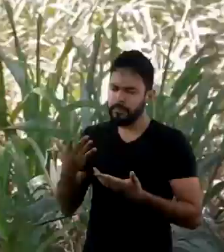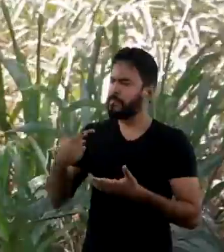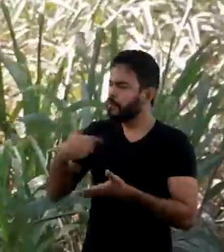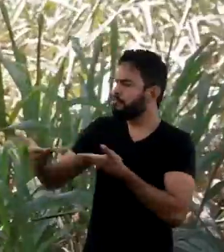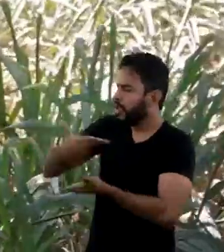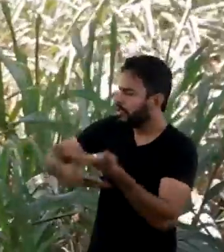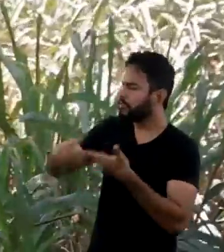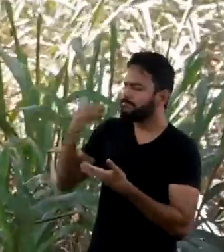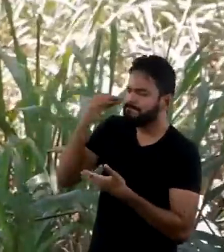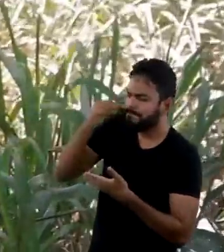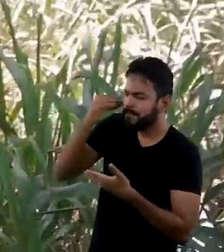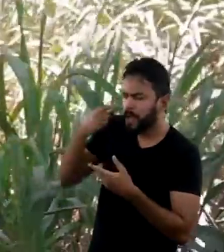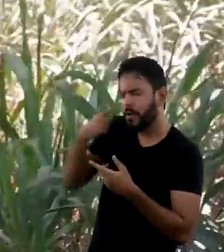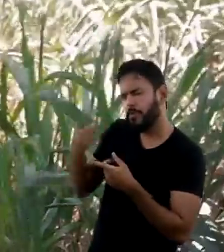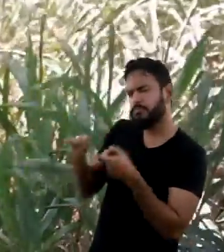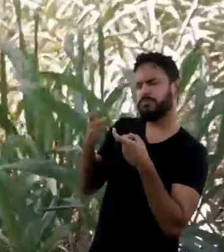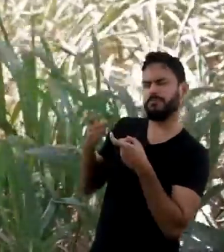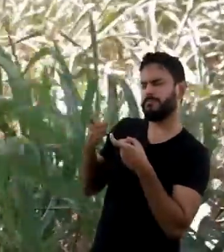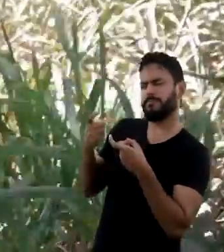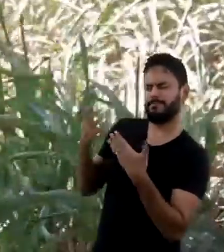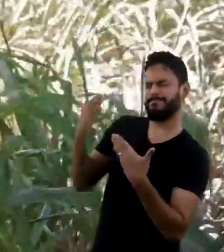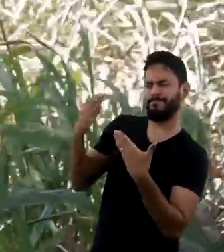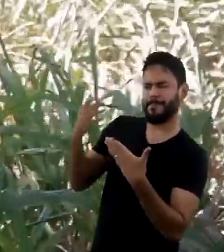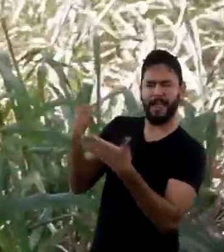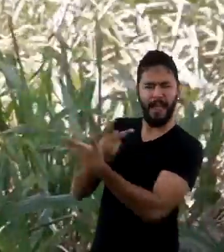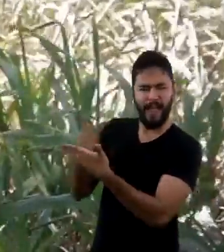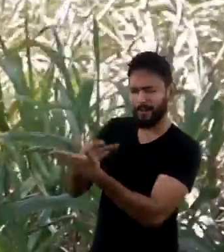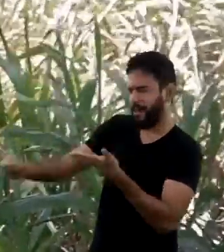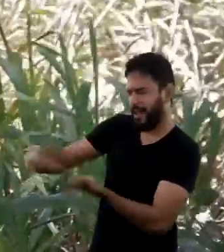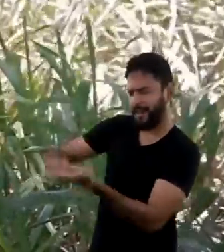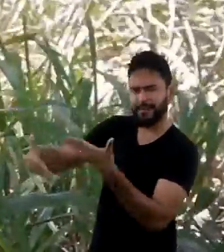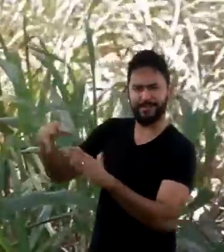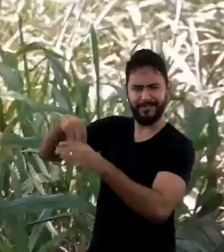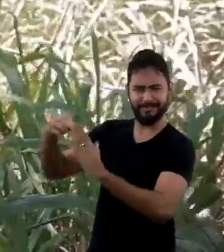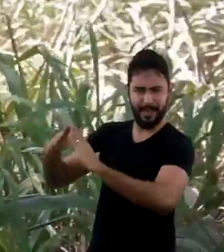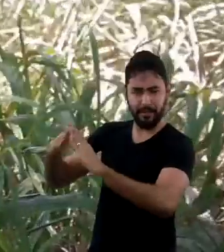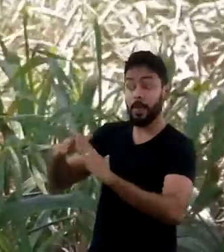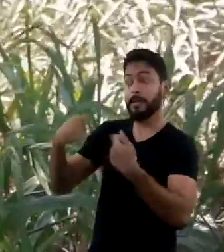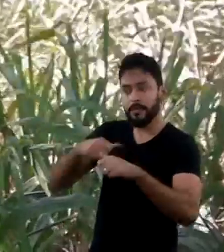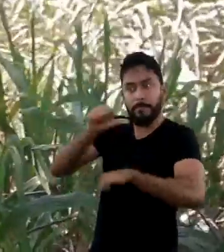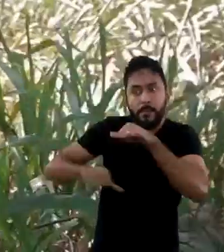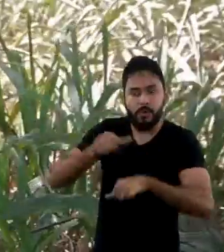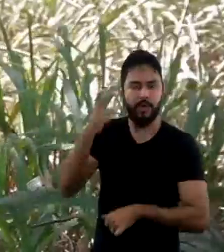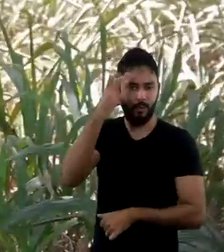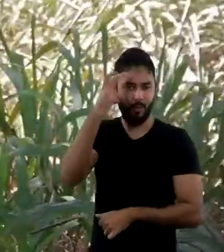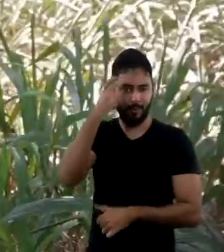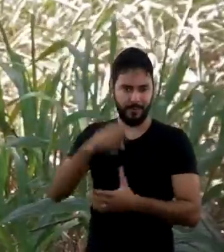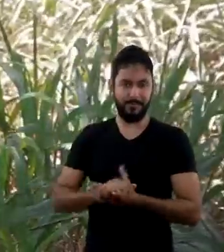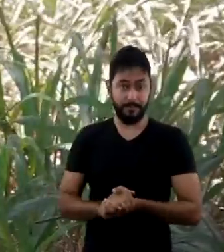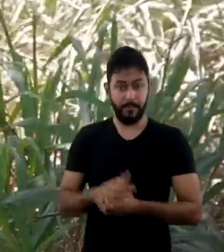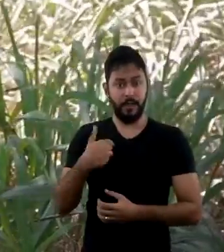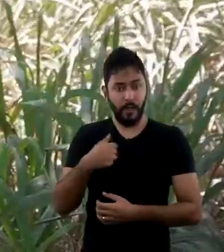questionar esse tipo de relação e perceber o quanto era importante que a gente tivesse uma mudança de cultura. Ser